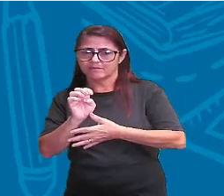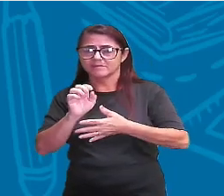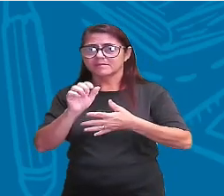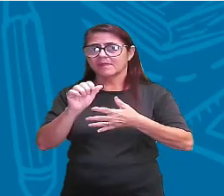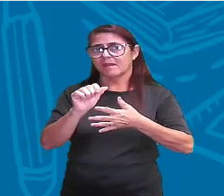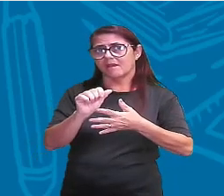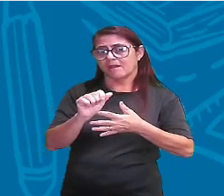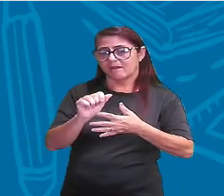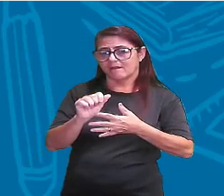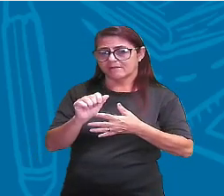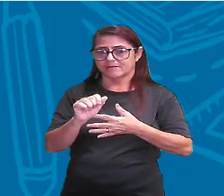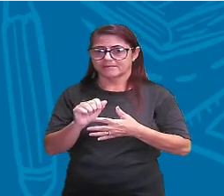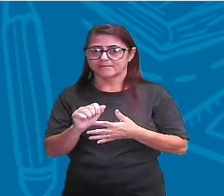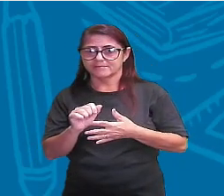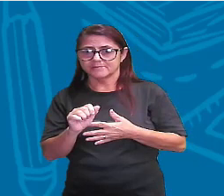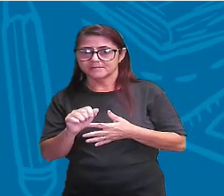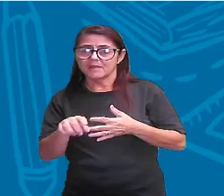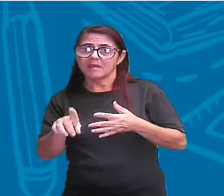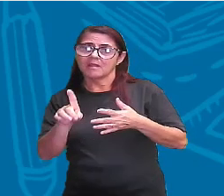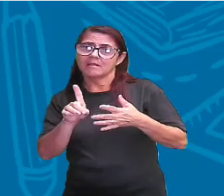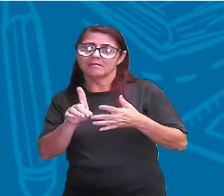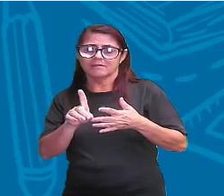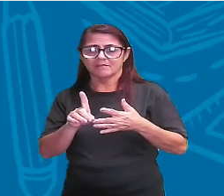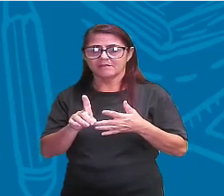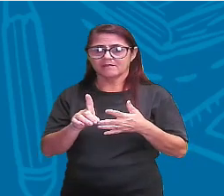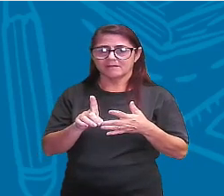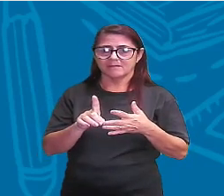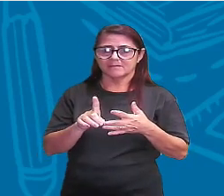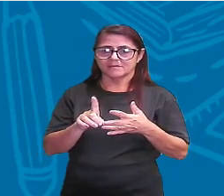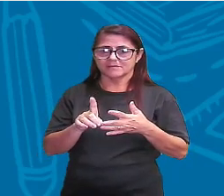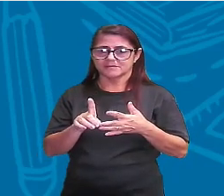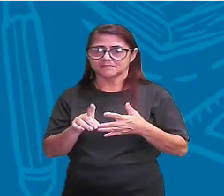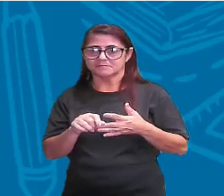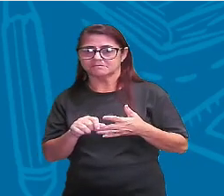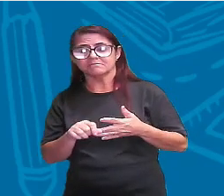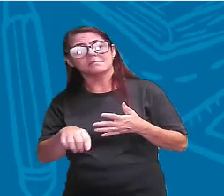horas são? Letra A. Em segundo, how do you